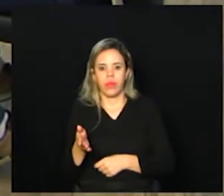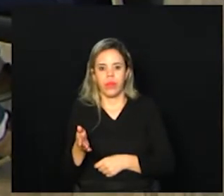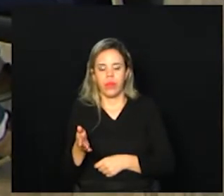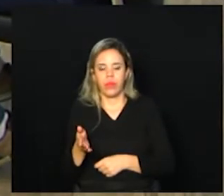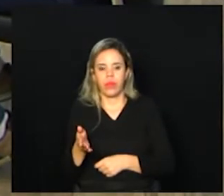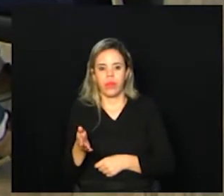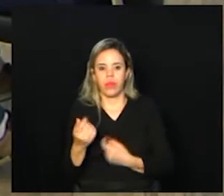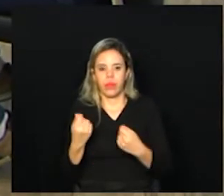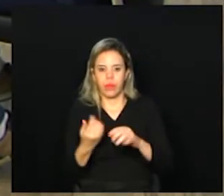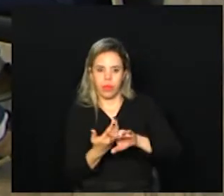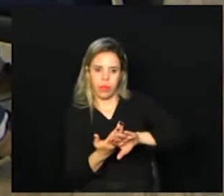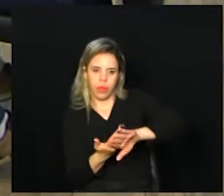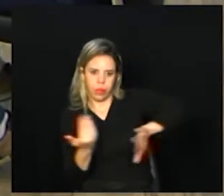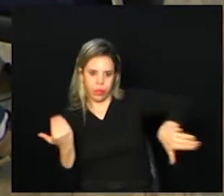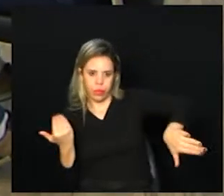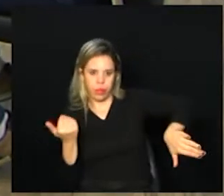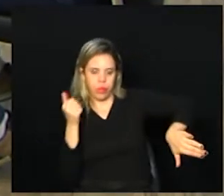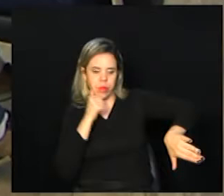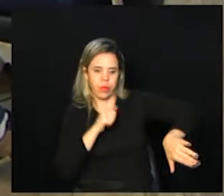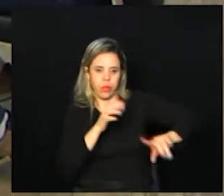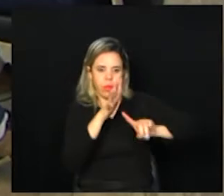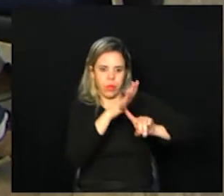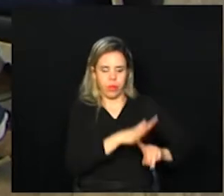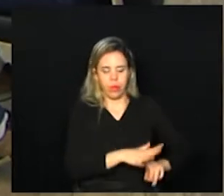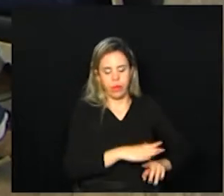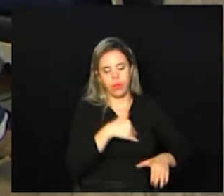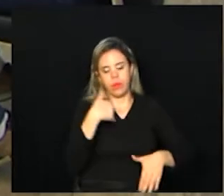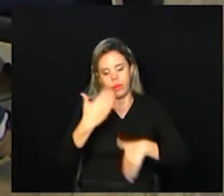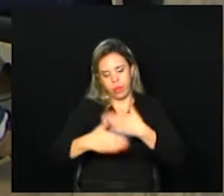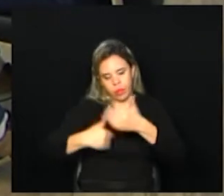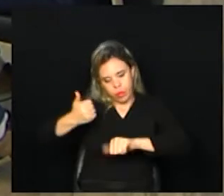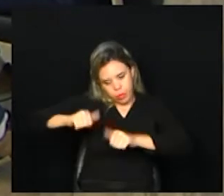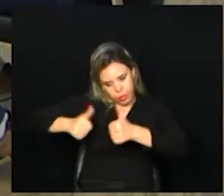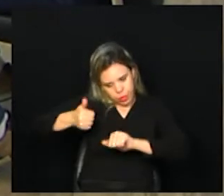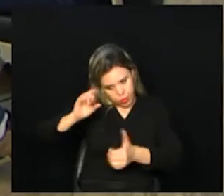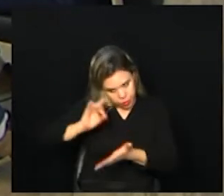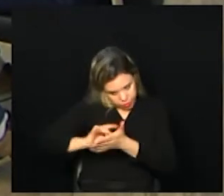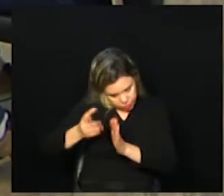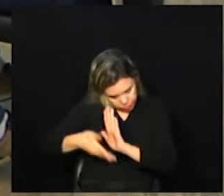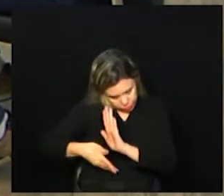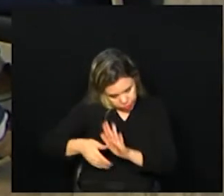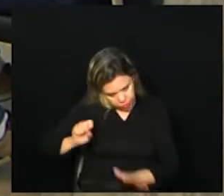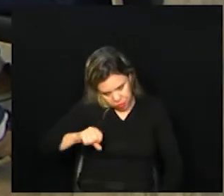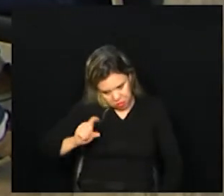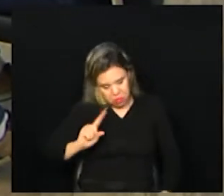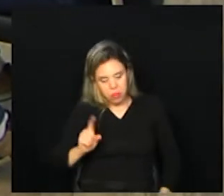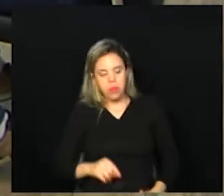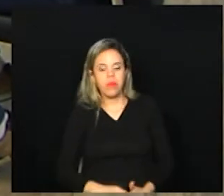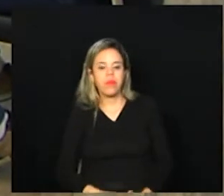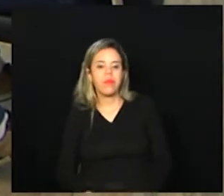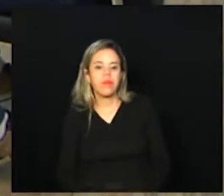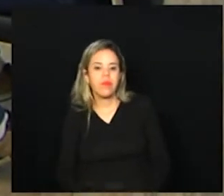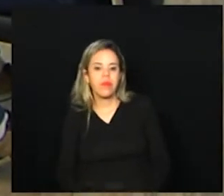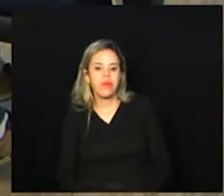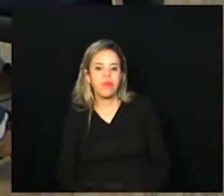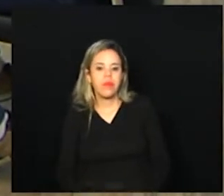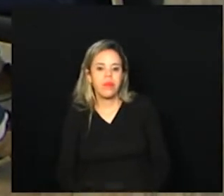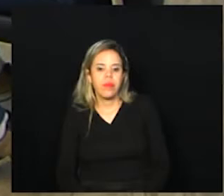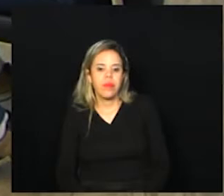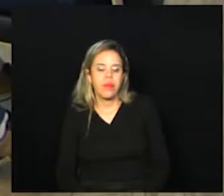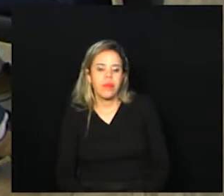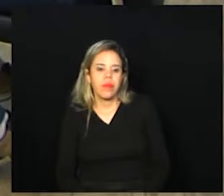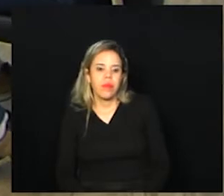com a vítima, passa por um processo para avaliar se isso de fato aconteceu ou não?